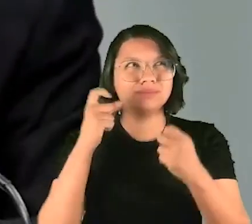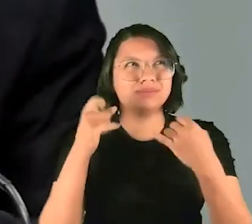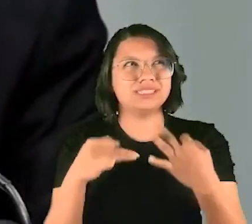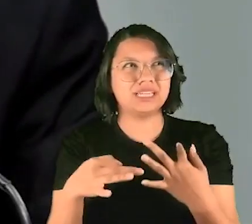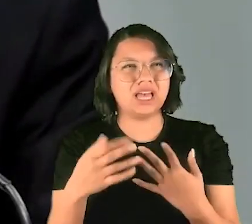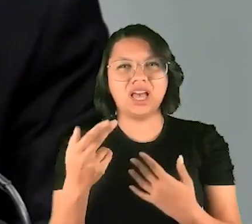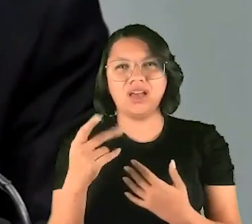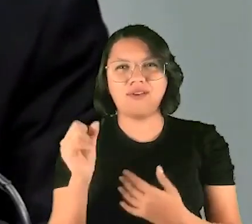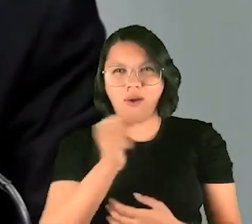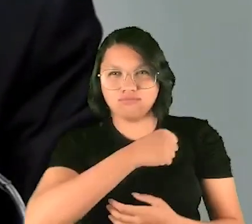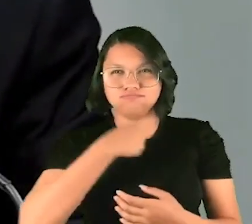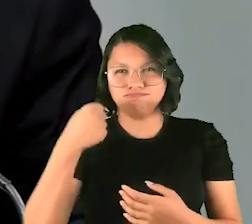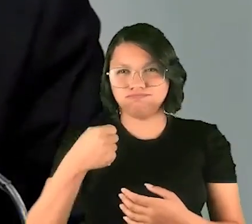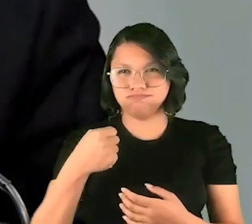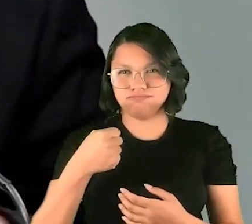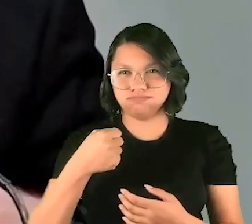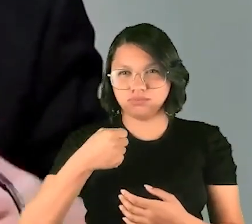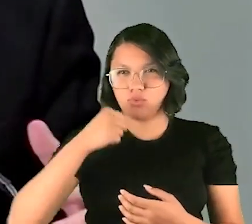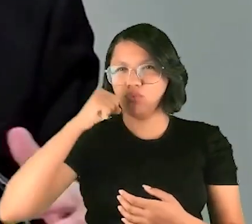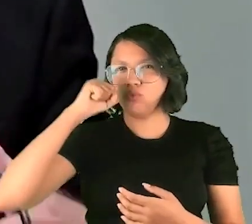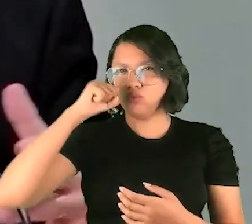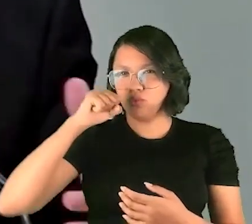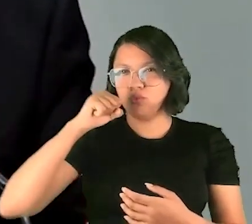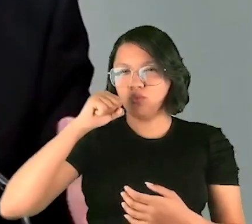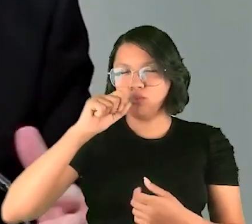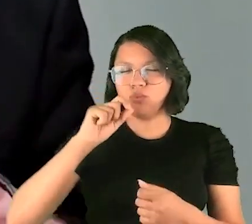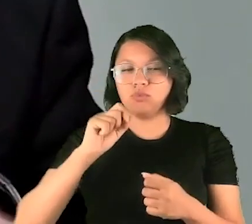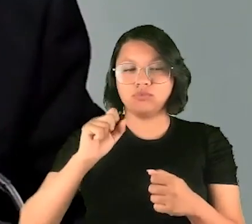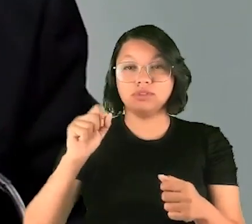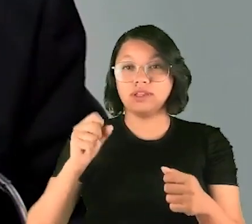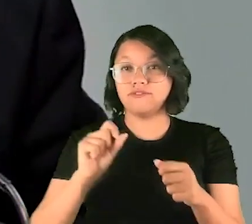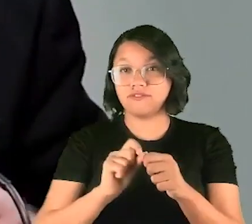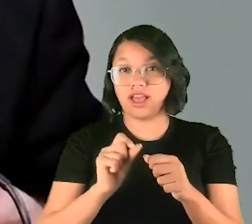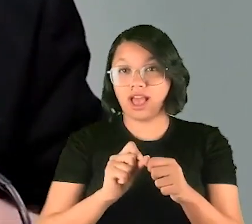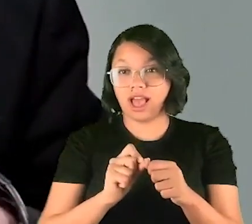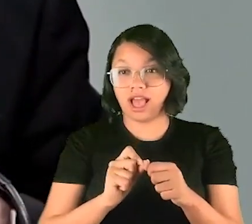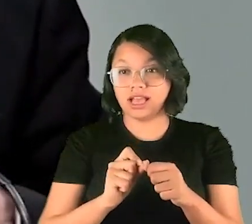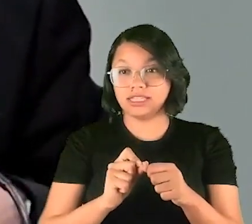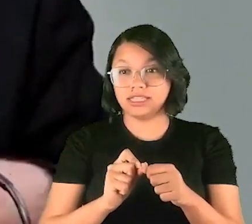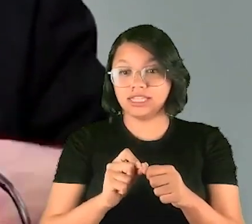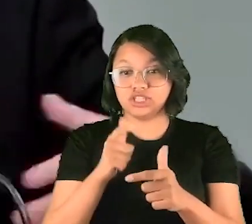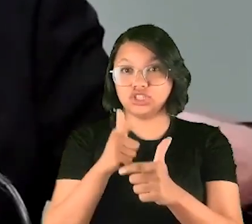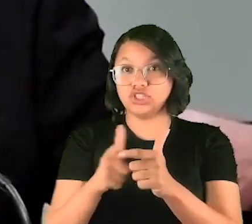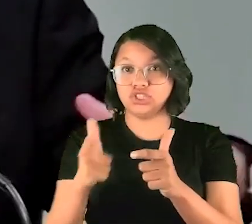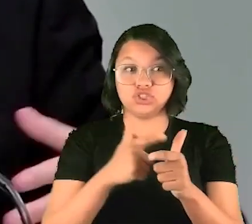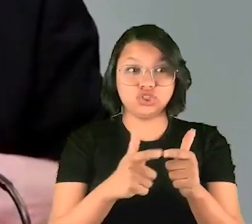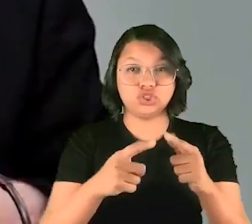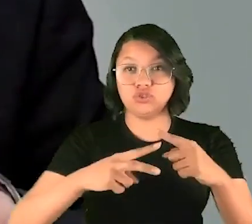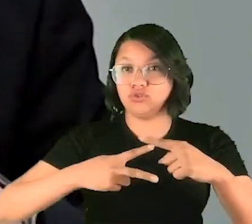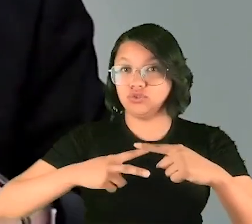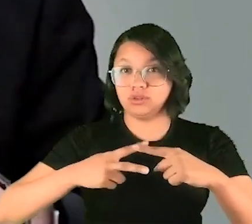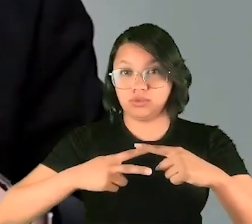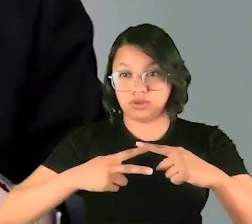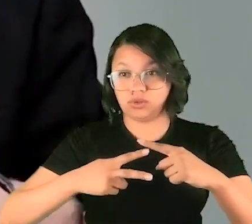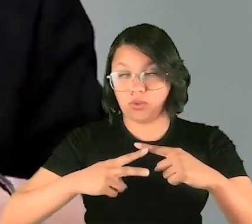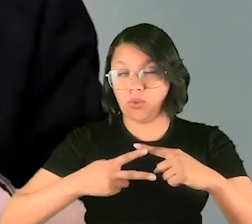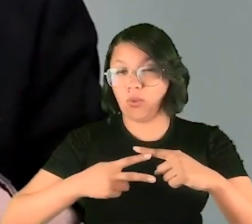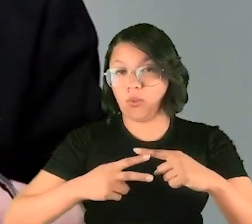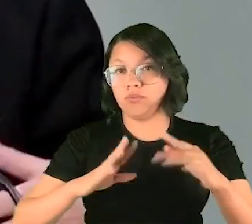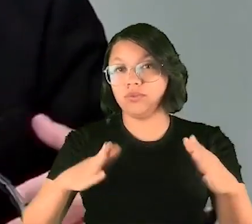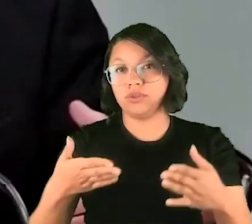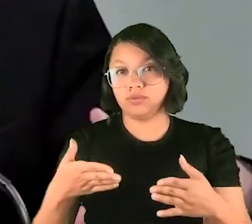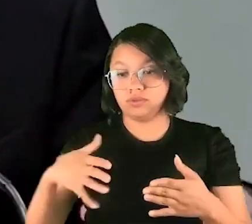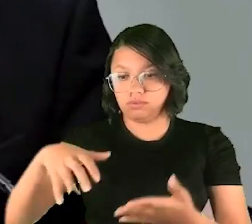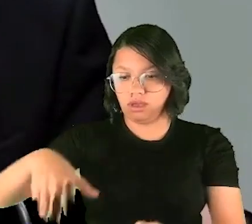o mais próximo que eu posso explicar para vocês é como se fosse numa cervejaria. Você produz, faz com que ele expanda, a célula se